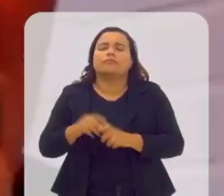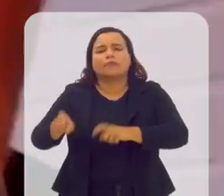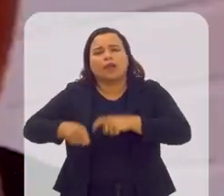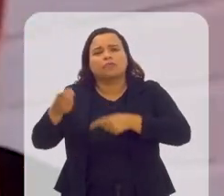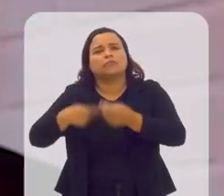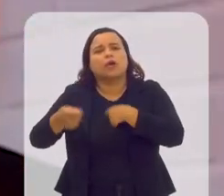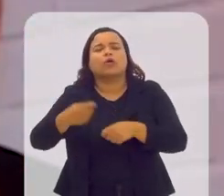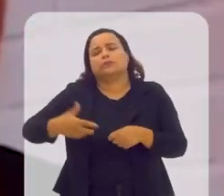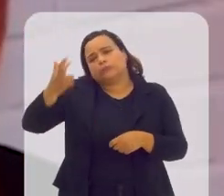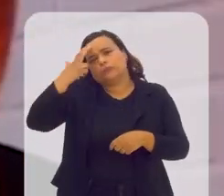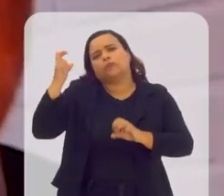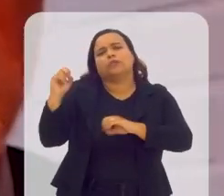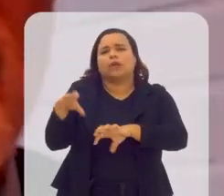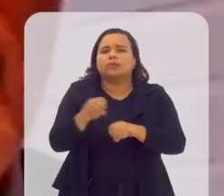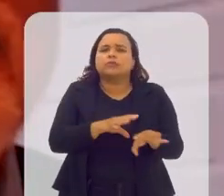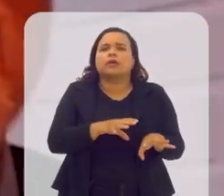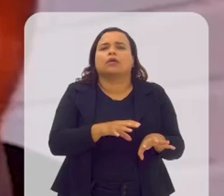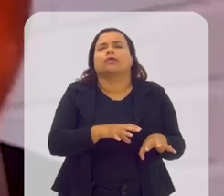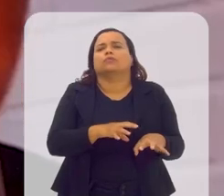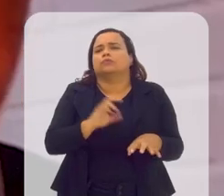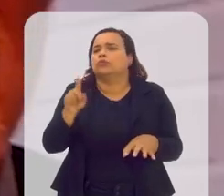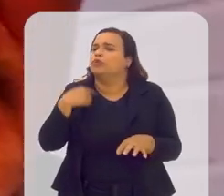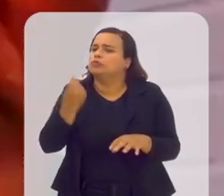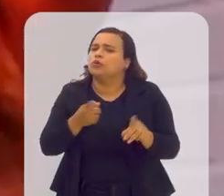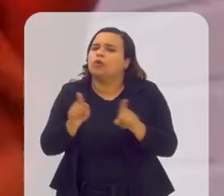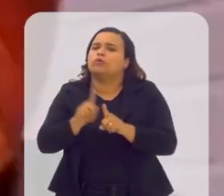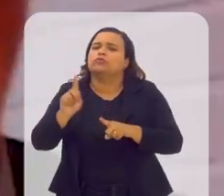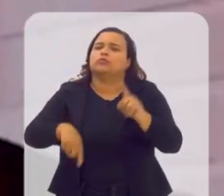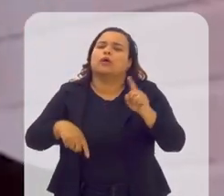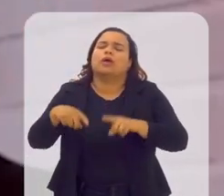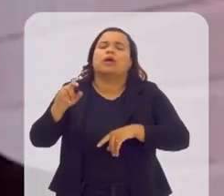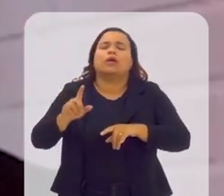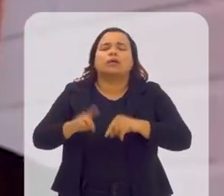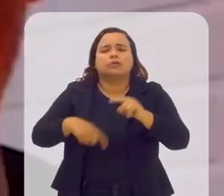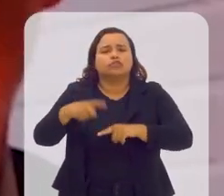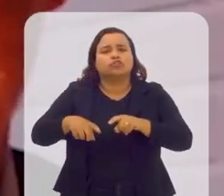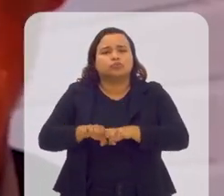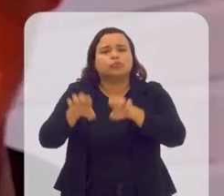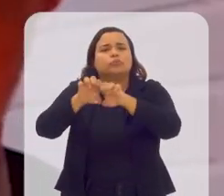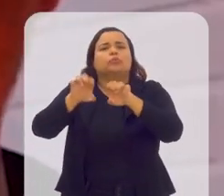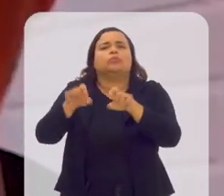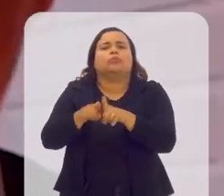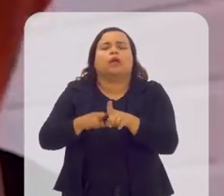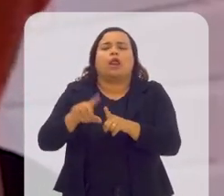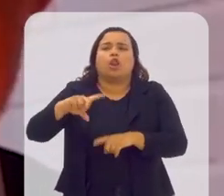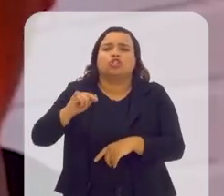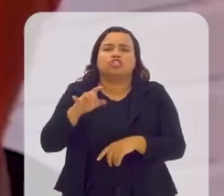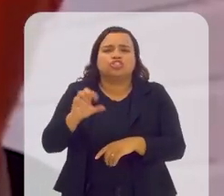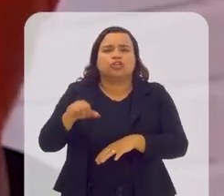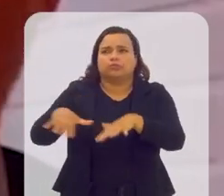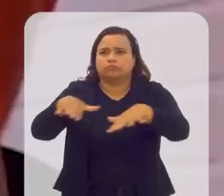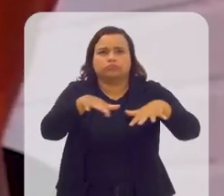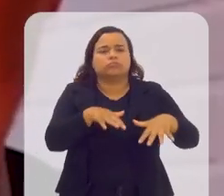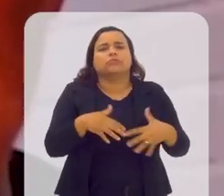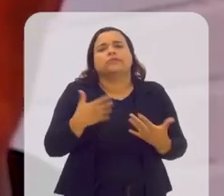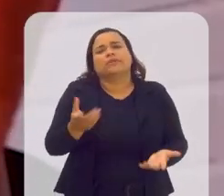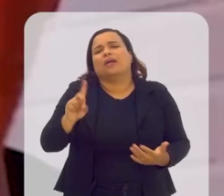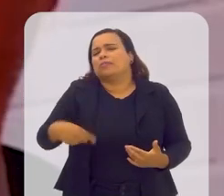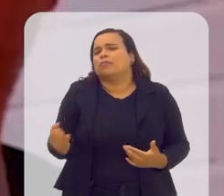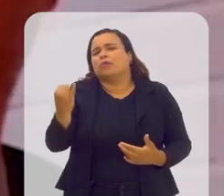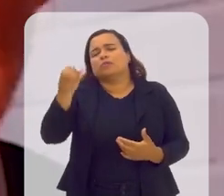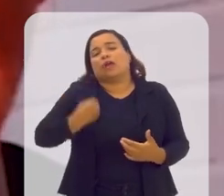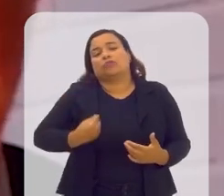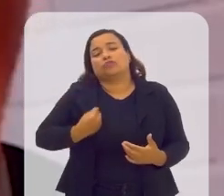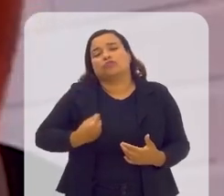nós temos aí agronegócio, cultura, educação, né? Tem o nosso, que é infraestrutura e logística. Eu acho que é fundamental você